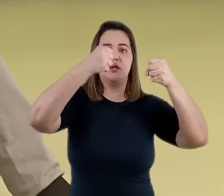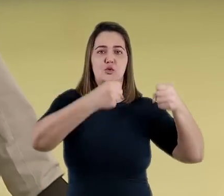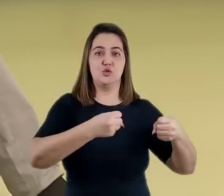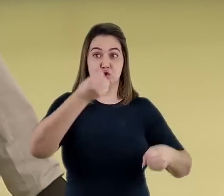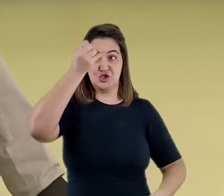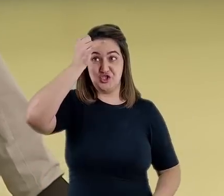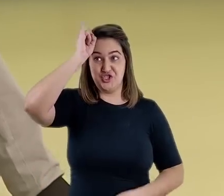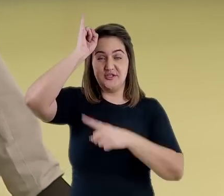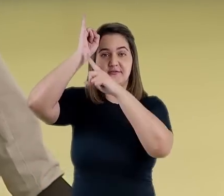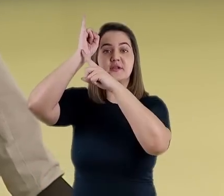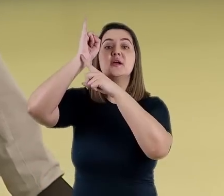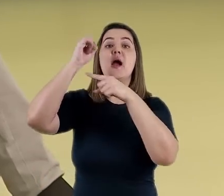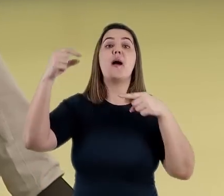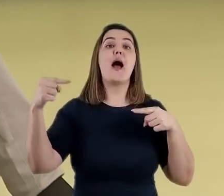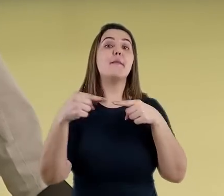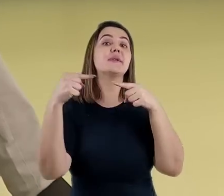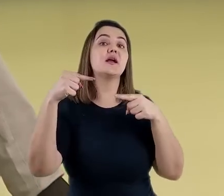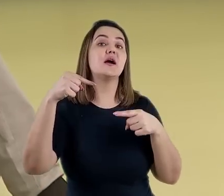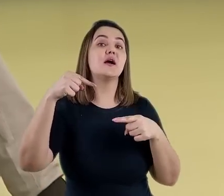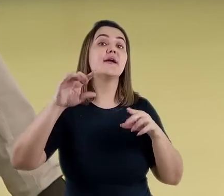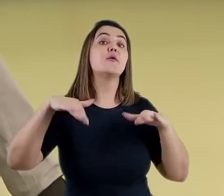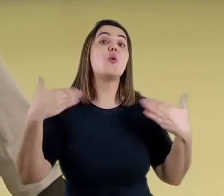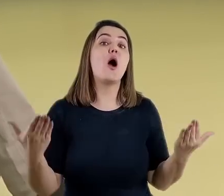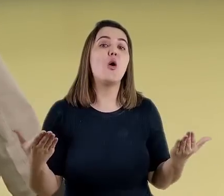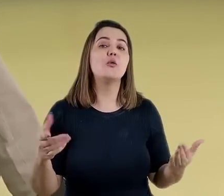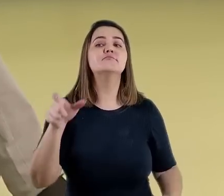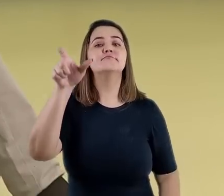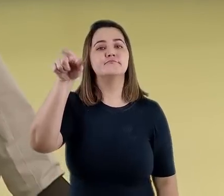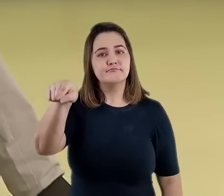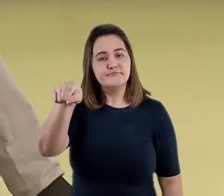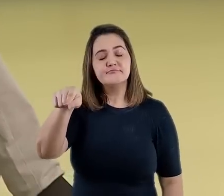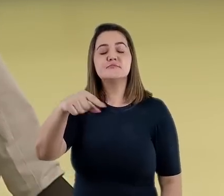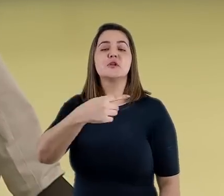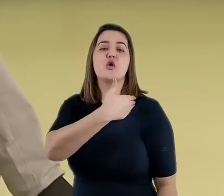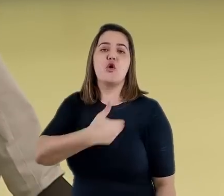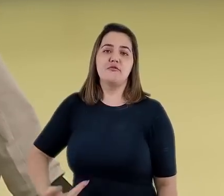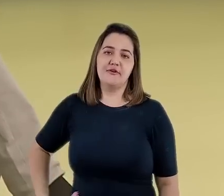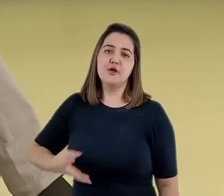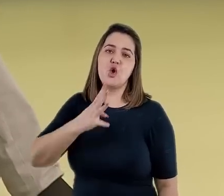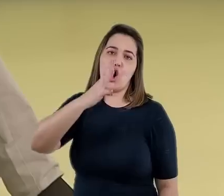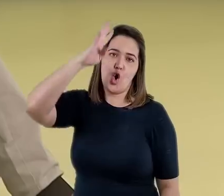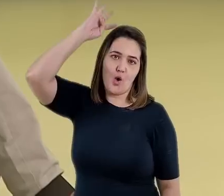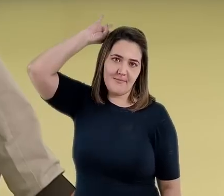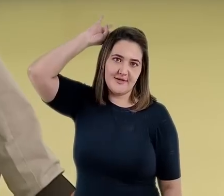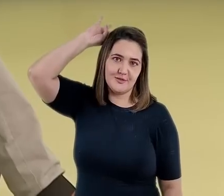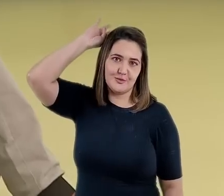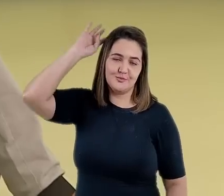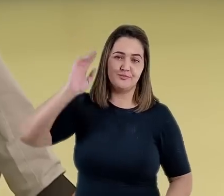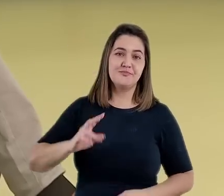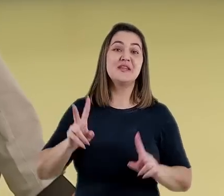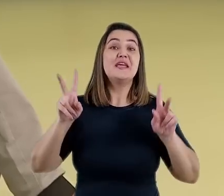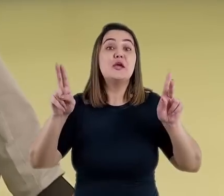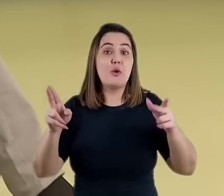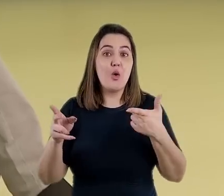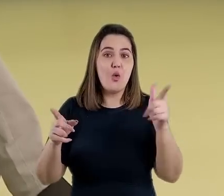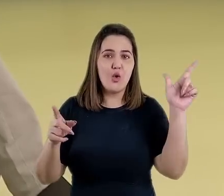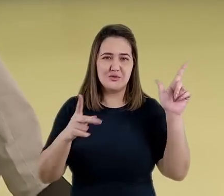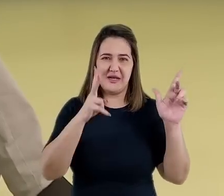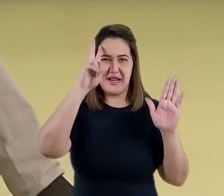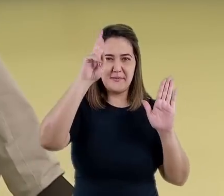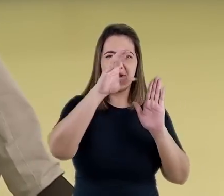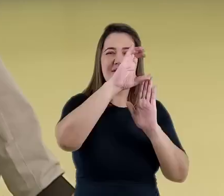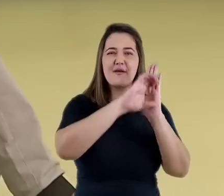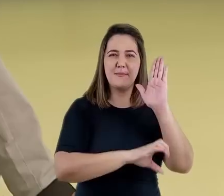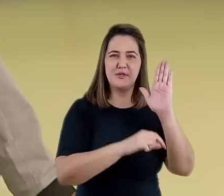o Império Romano, não com o Antíoco Epifânio. Ele é correlacionado com o Império Romano, assim como foi correlacionado